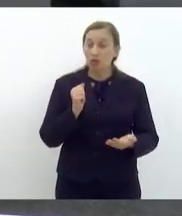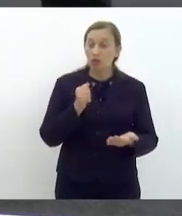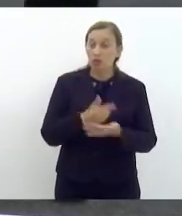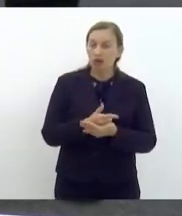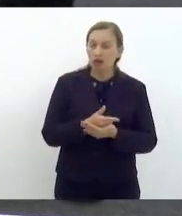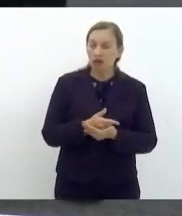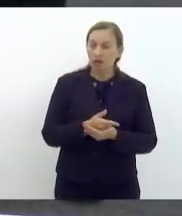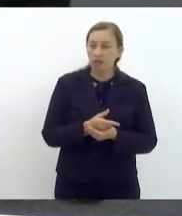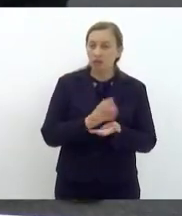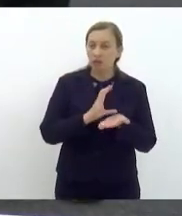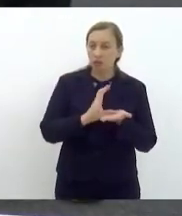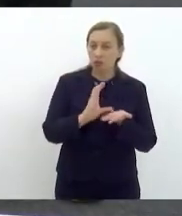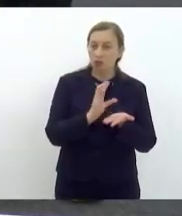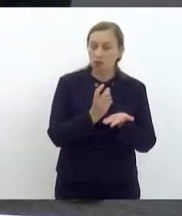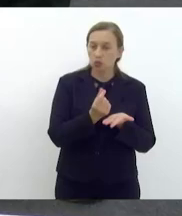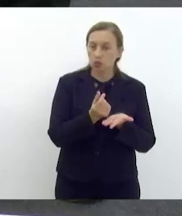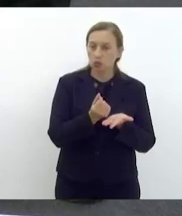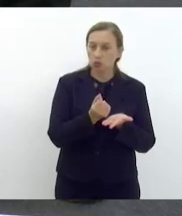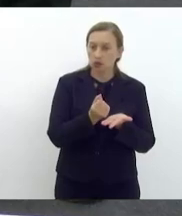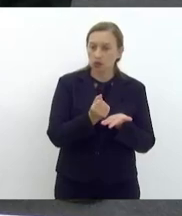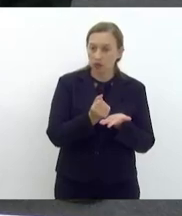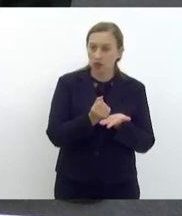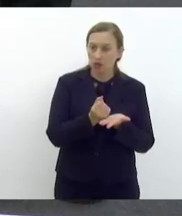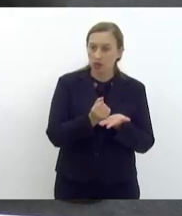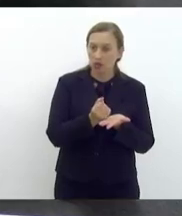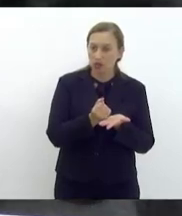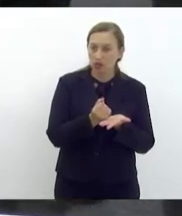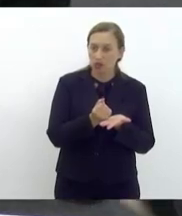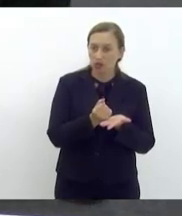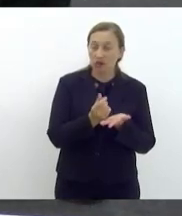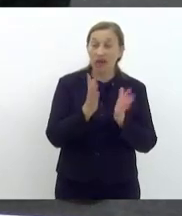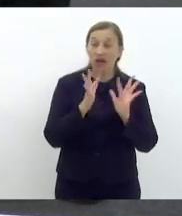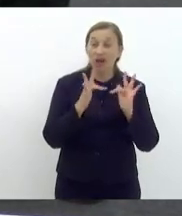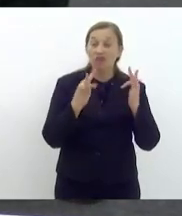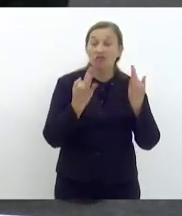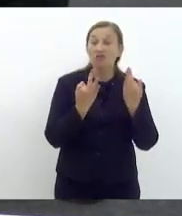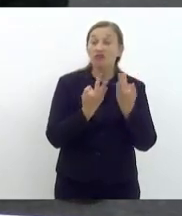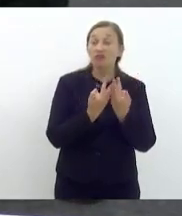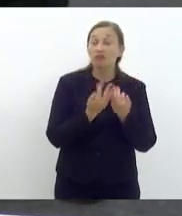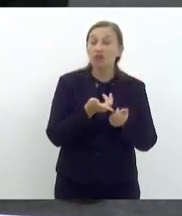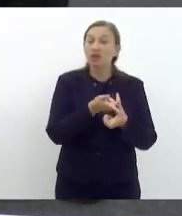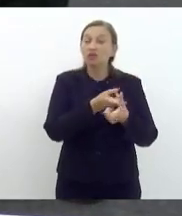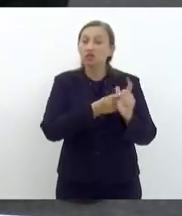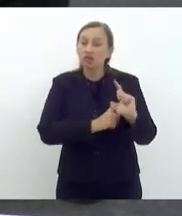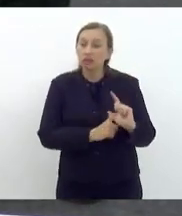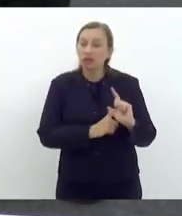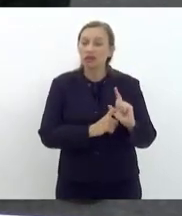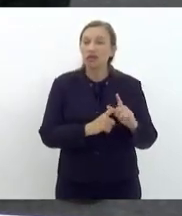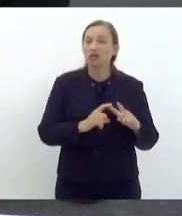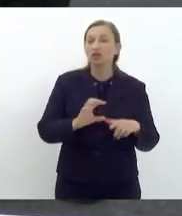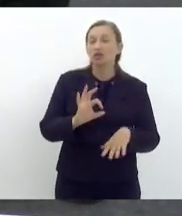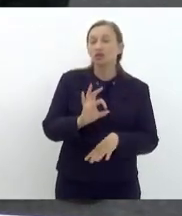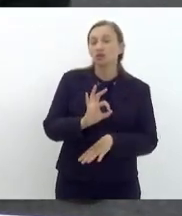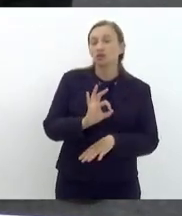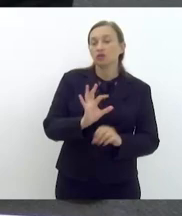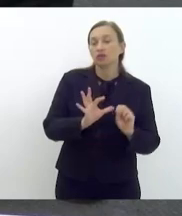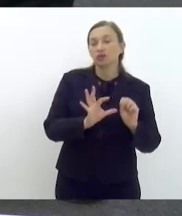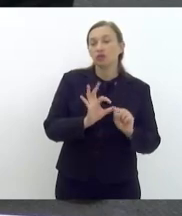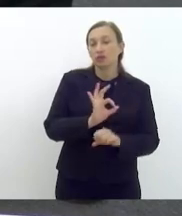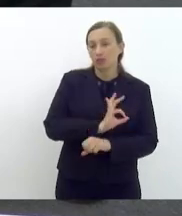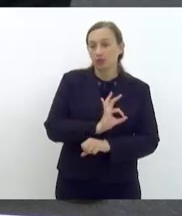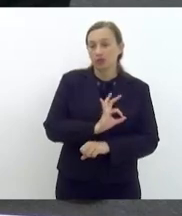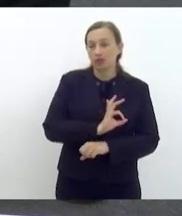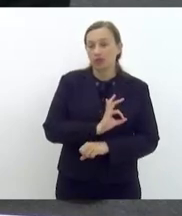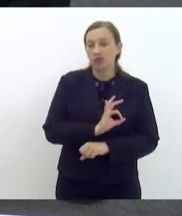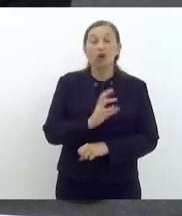de um benefício indenizatório aos parentes, aos dependentes dos agentes de segurança. O